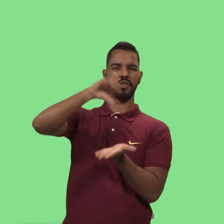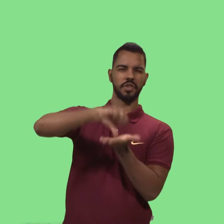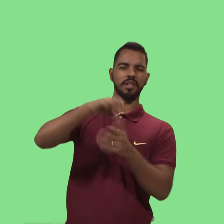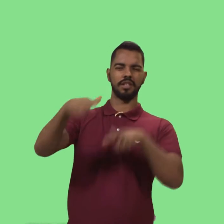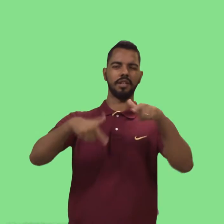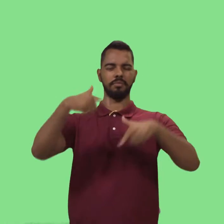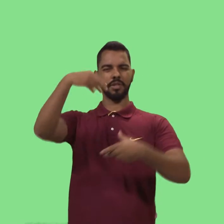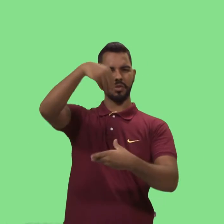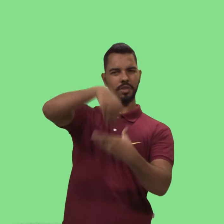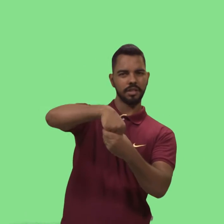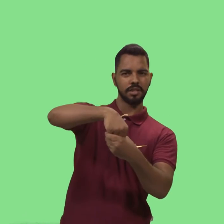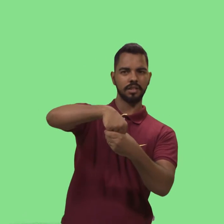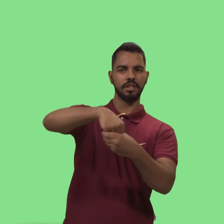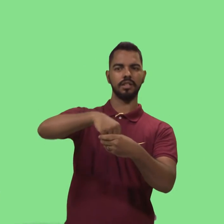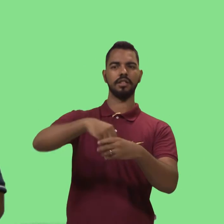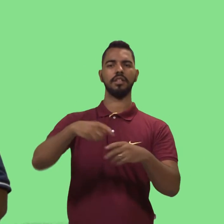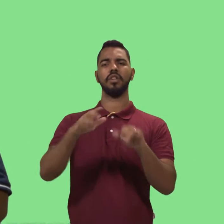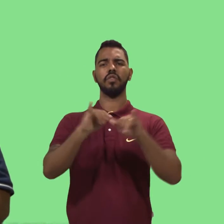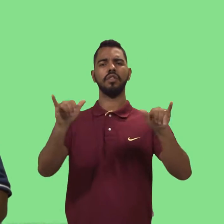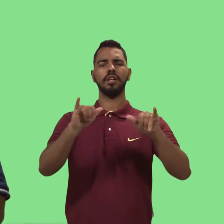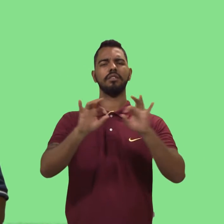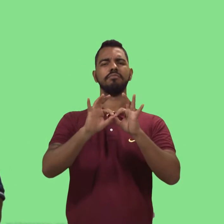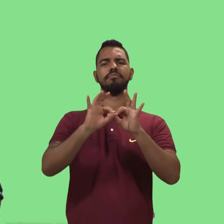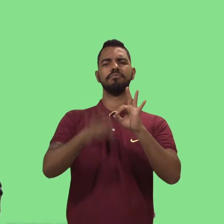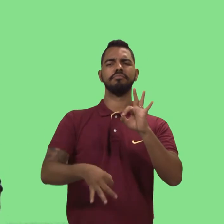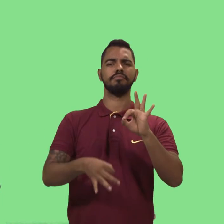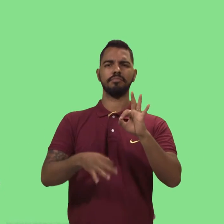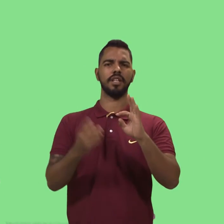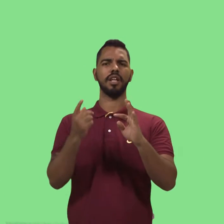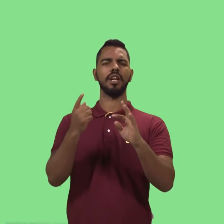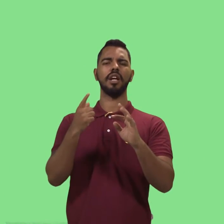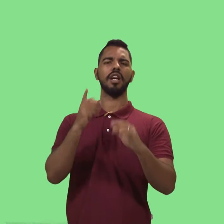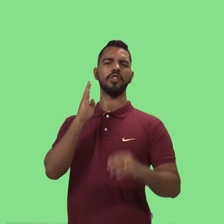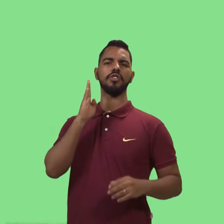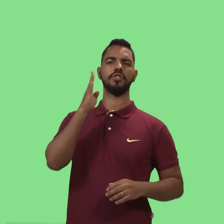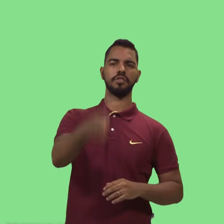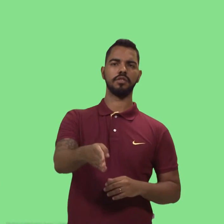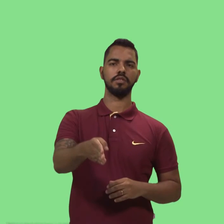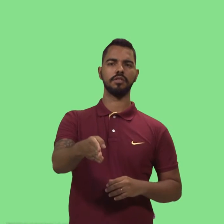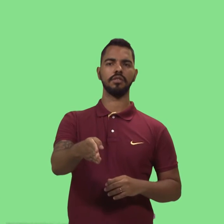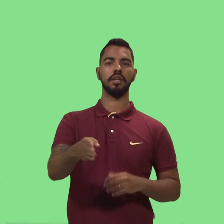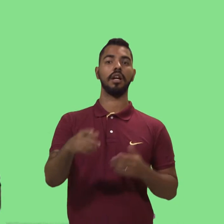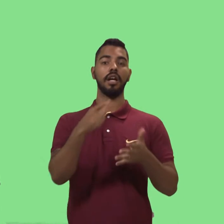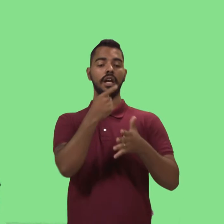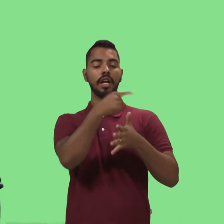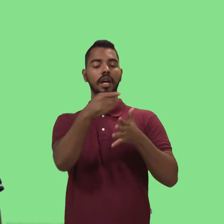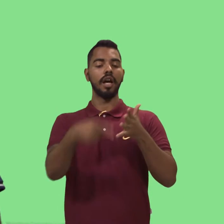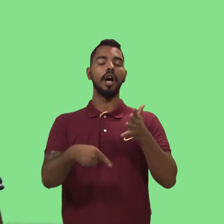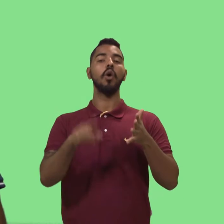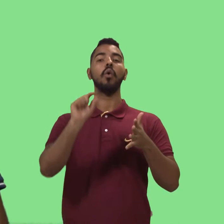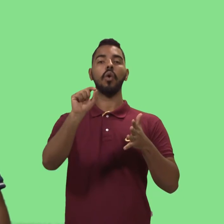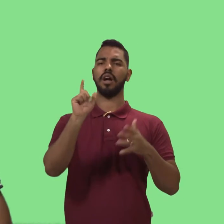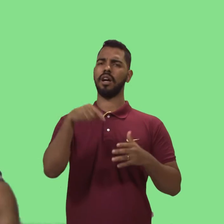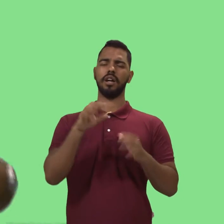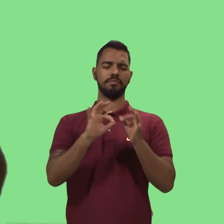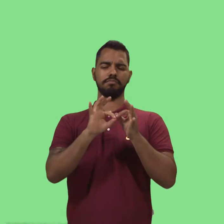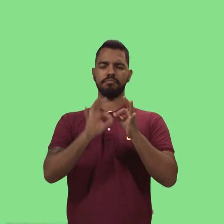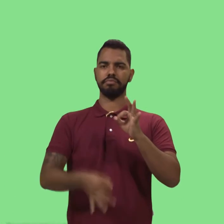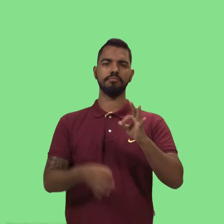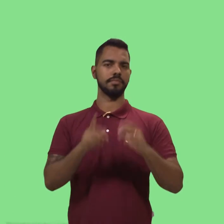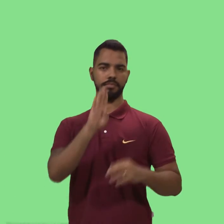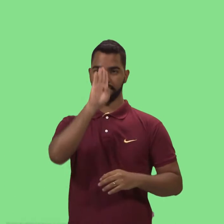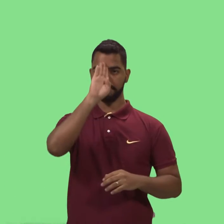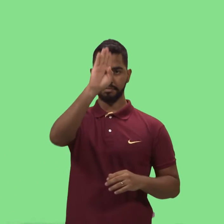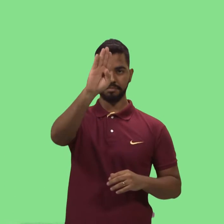mais breves e diretas. A característica básica do aviso é brevidade do texto. Mas